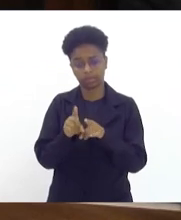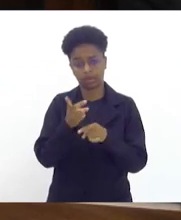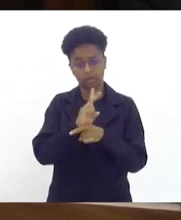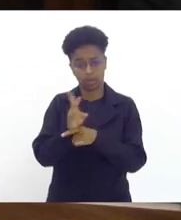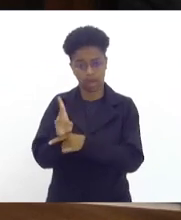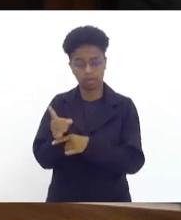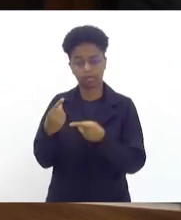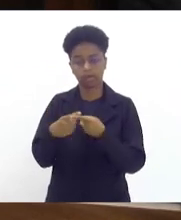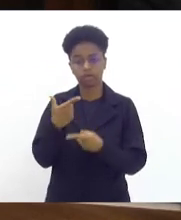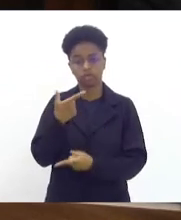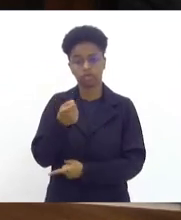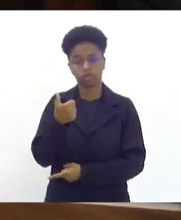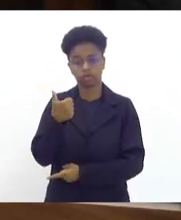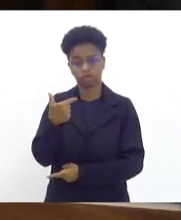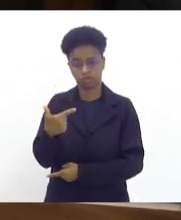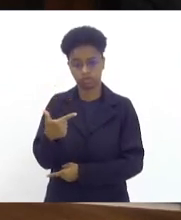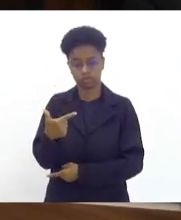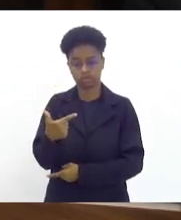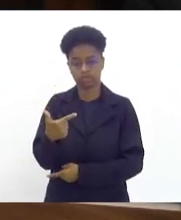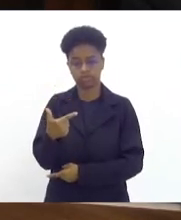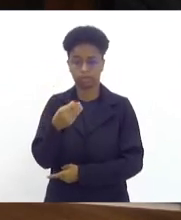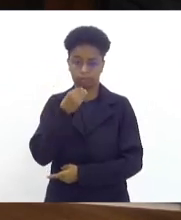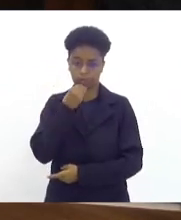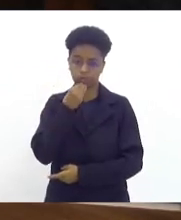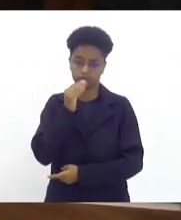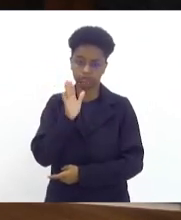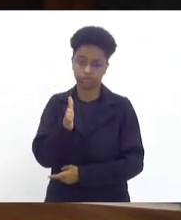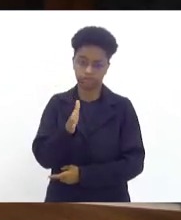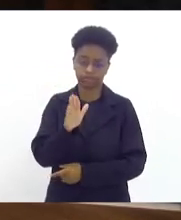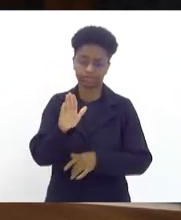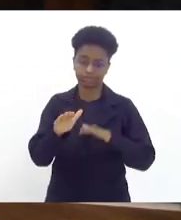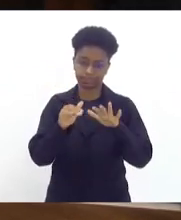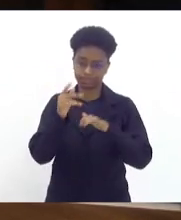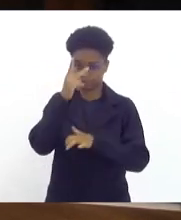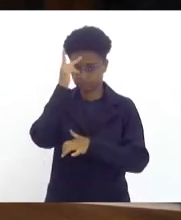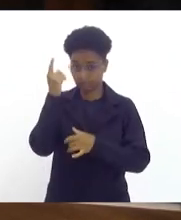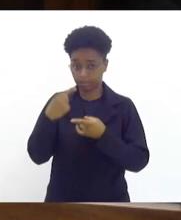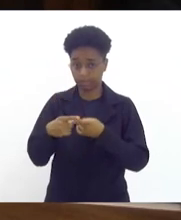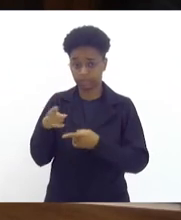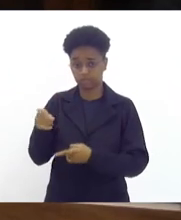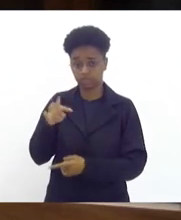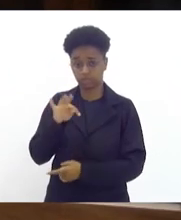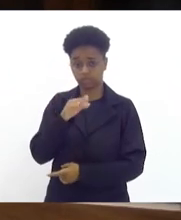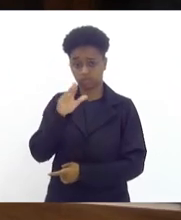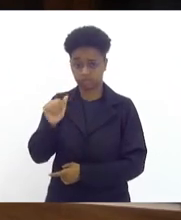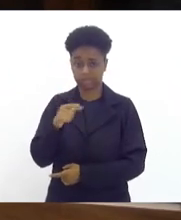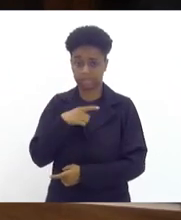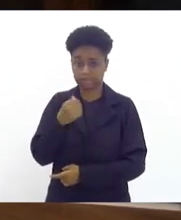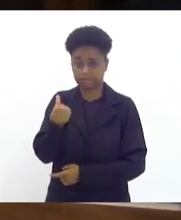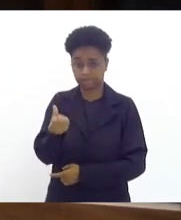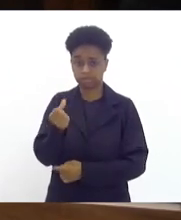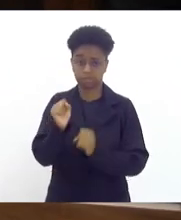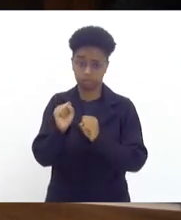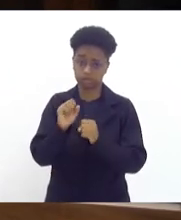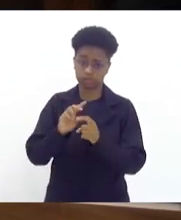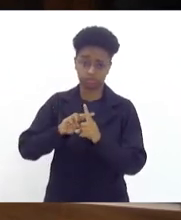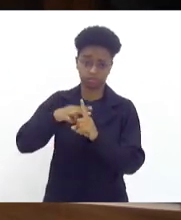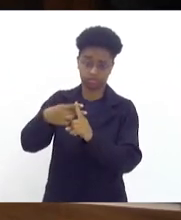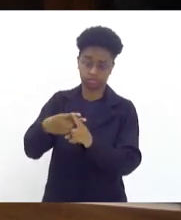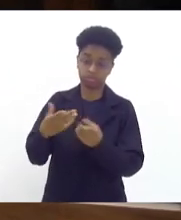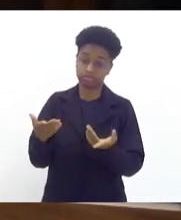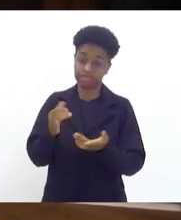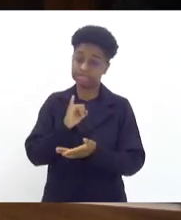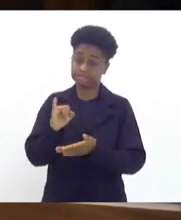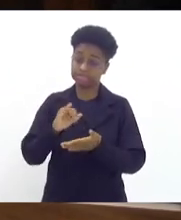2012 que já poderia ter muito mais homens pelo menos na Tijuca que só tem seis a gente poderia ter mais se tirar o 10 conta do